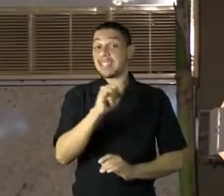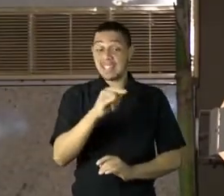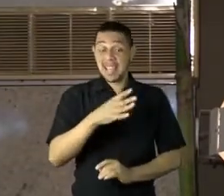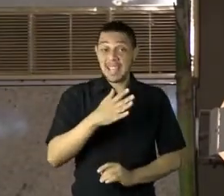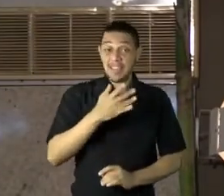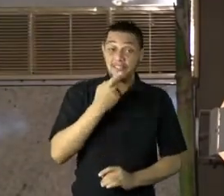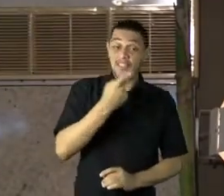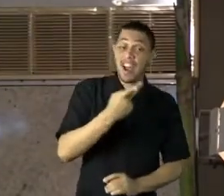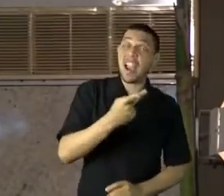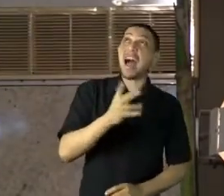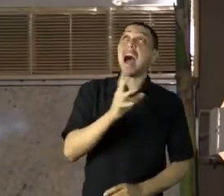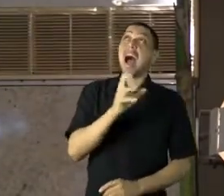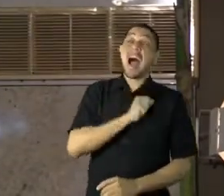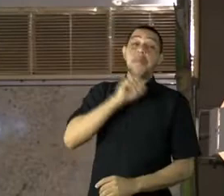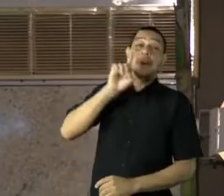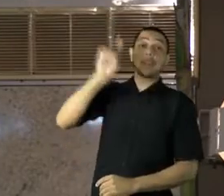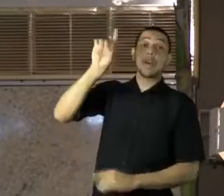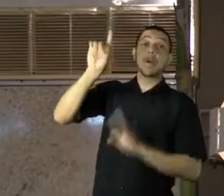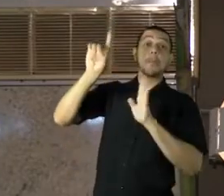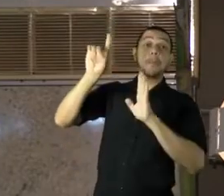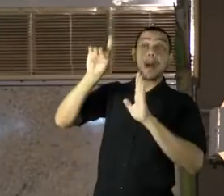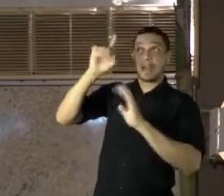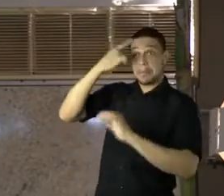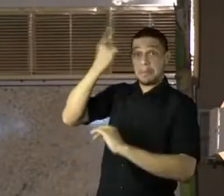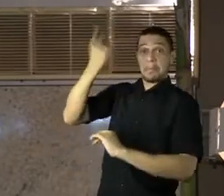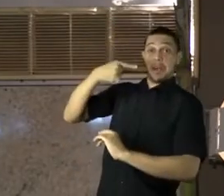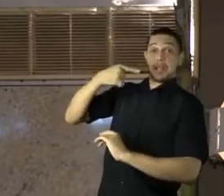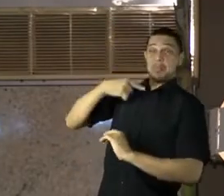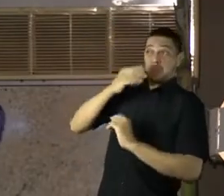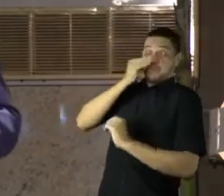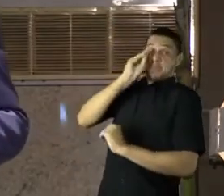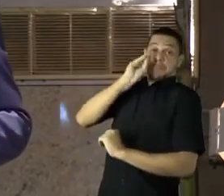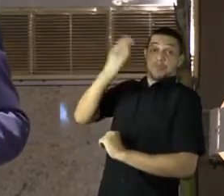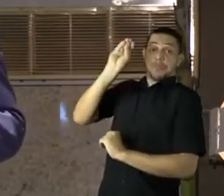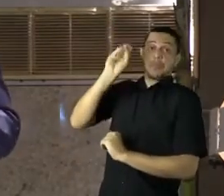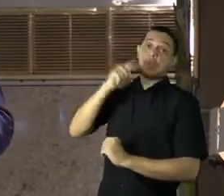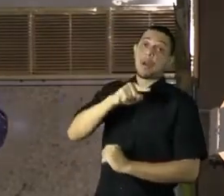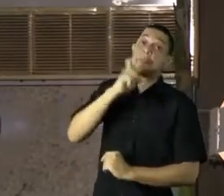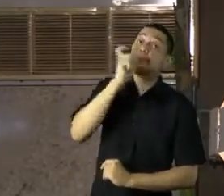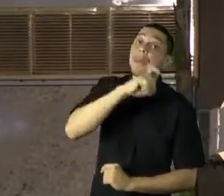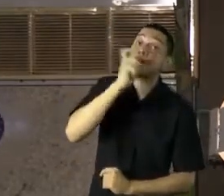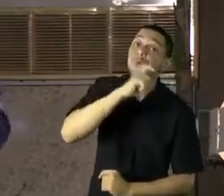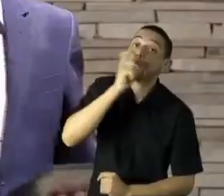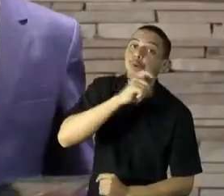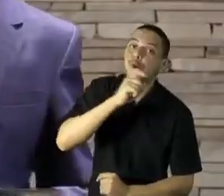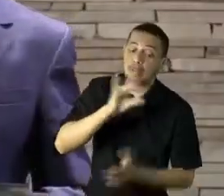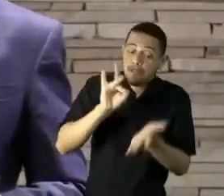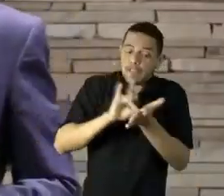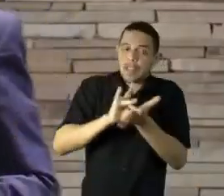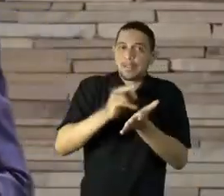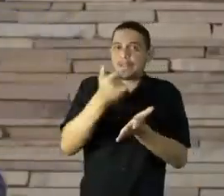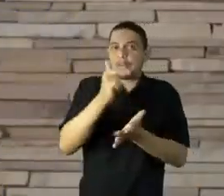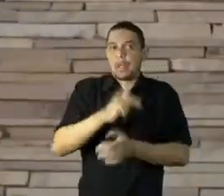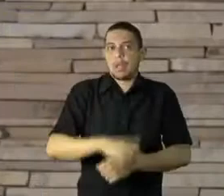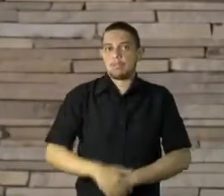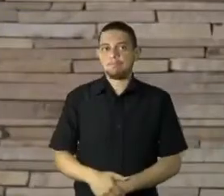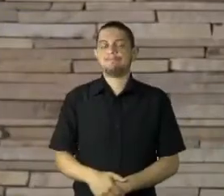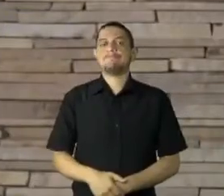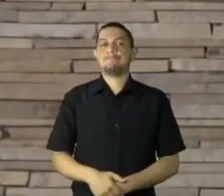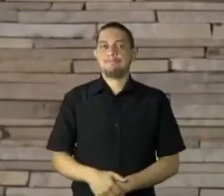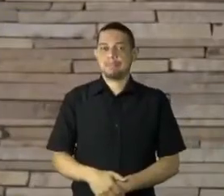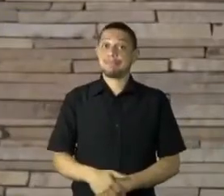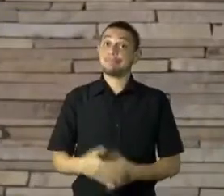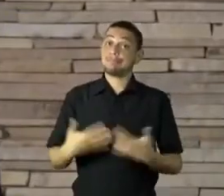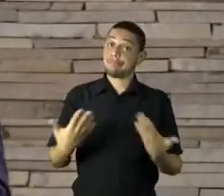guarda os meus mandamentos é mentiroso e nele não está E aí e não